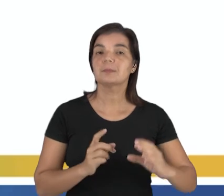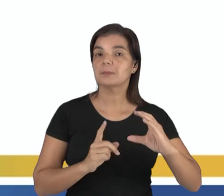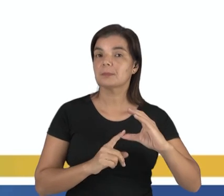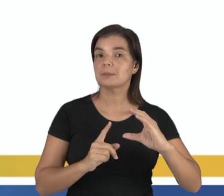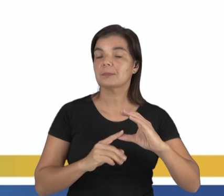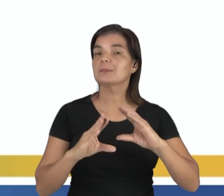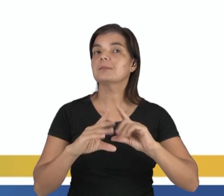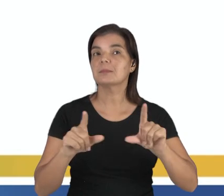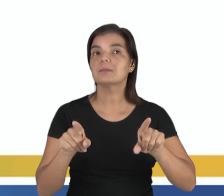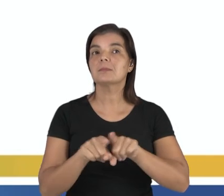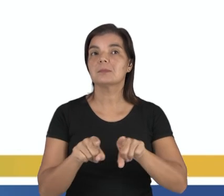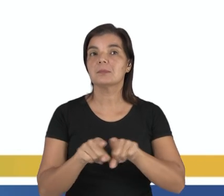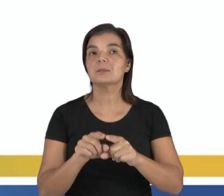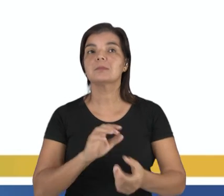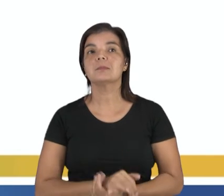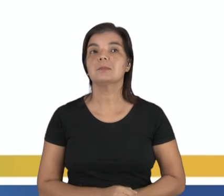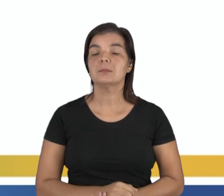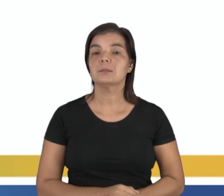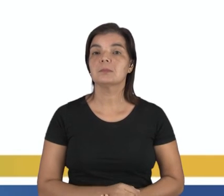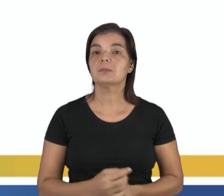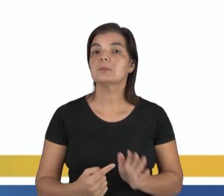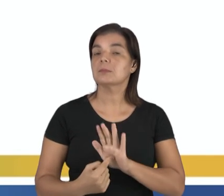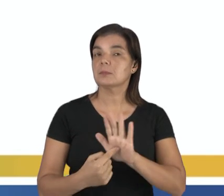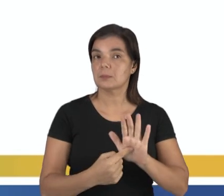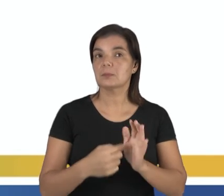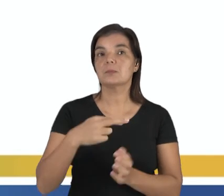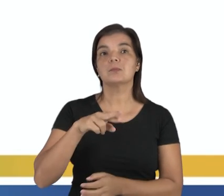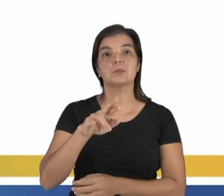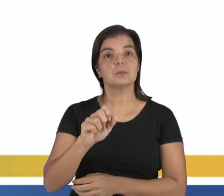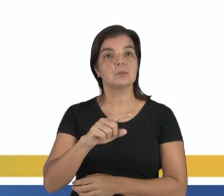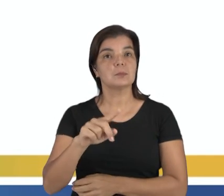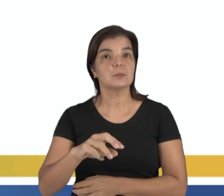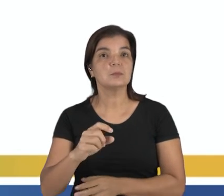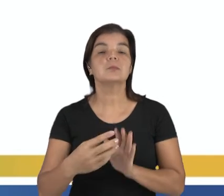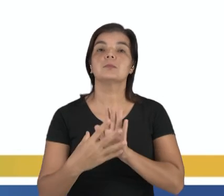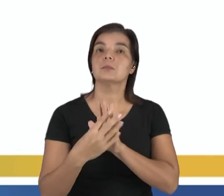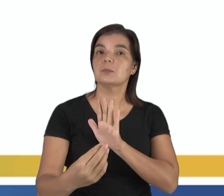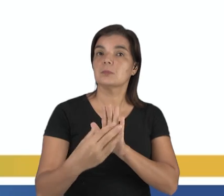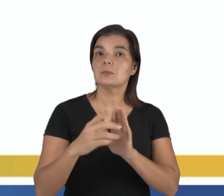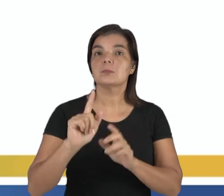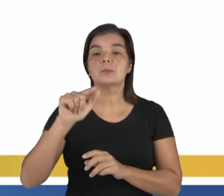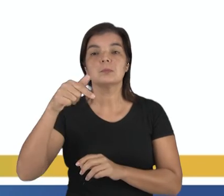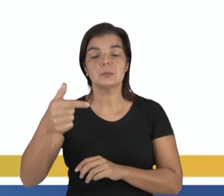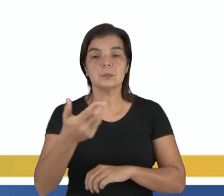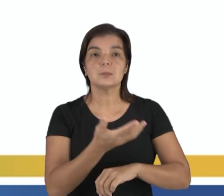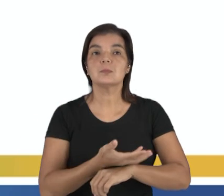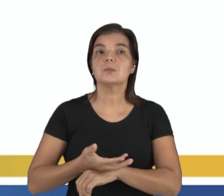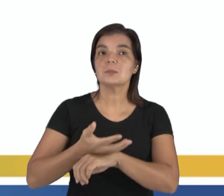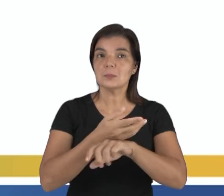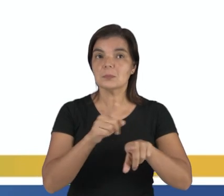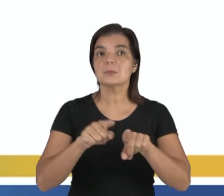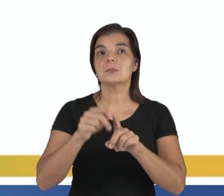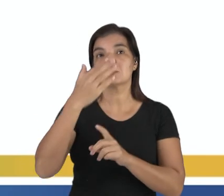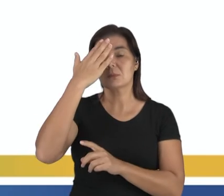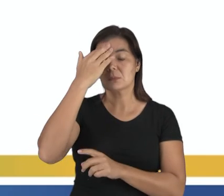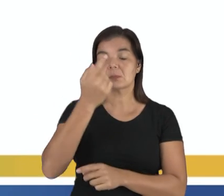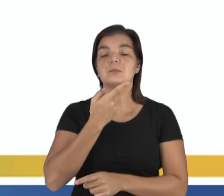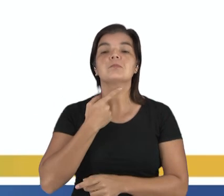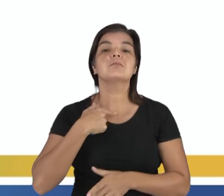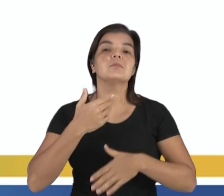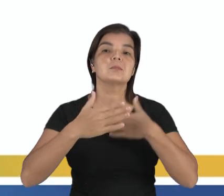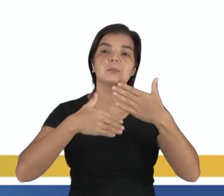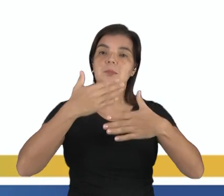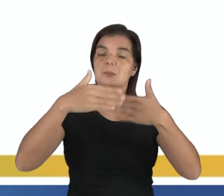tem, claro, né, a letra C. Ser expressão da razão e servir de modelo para outras áreas